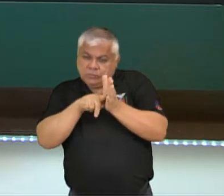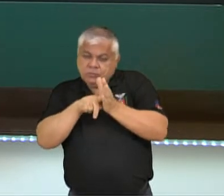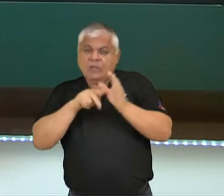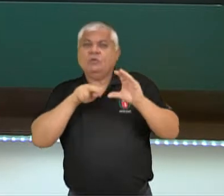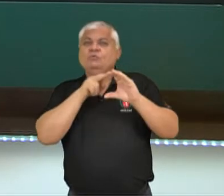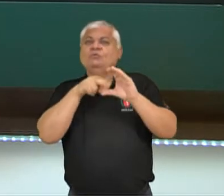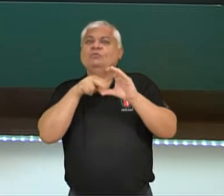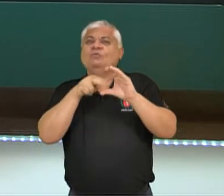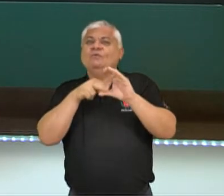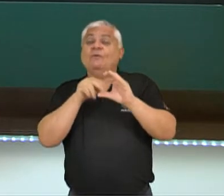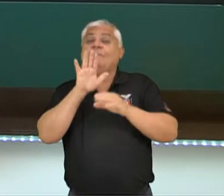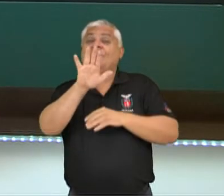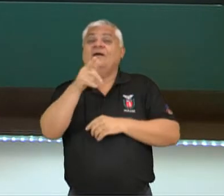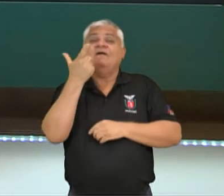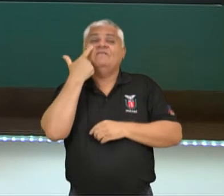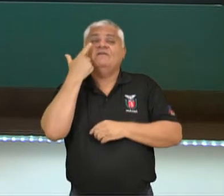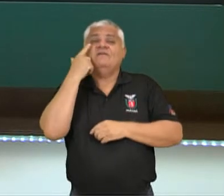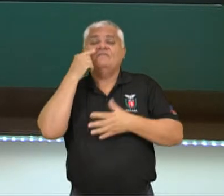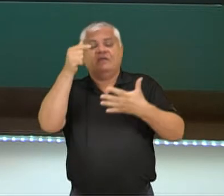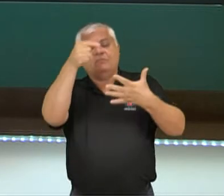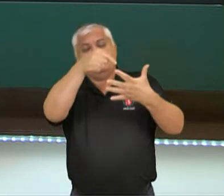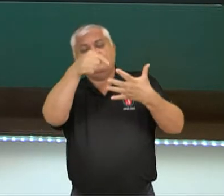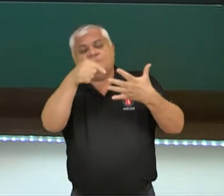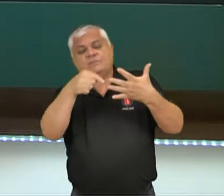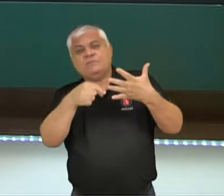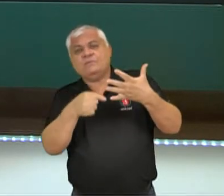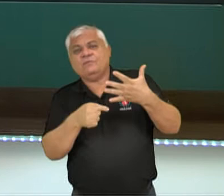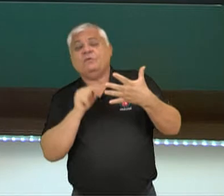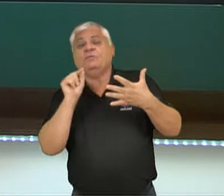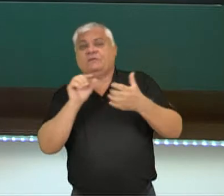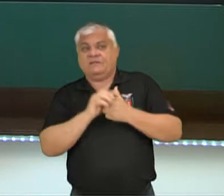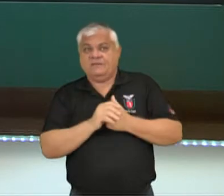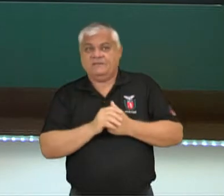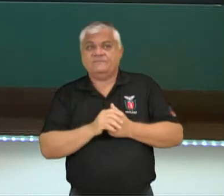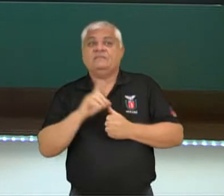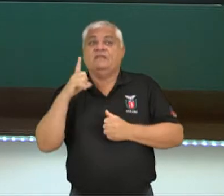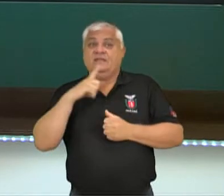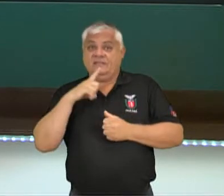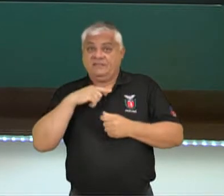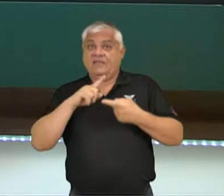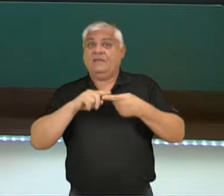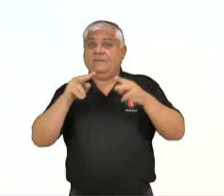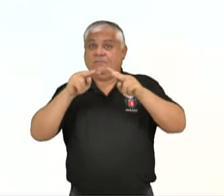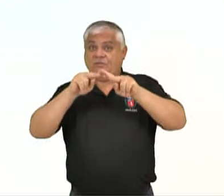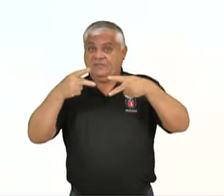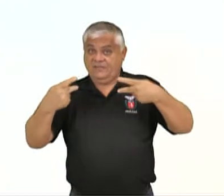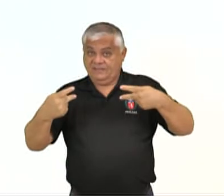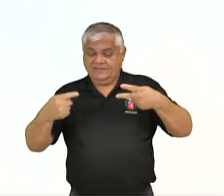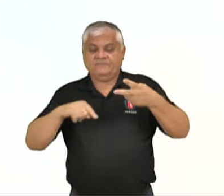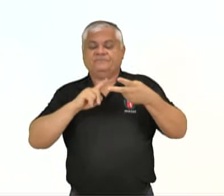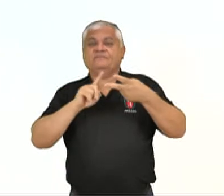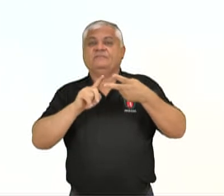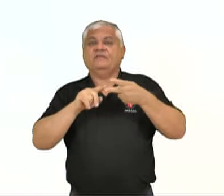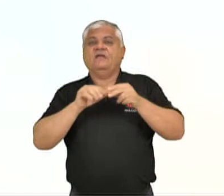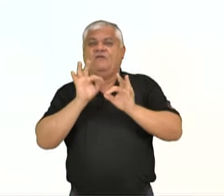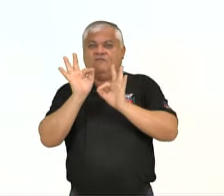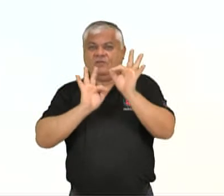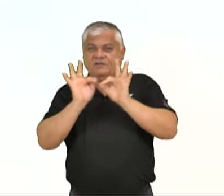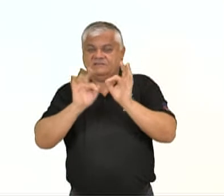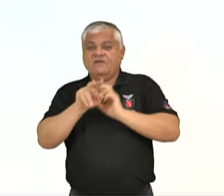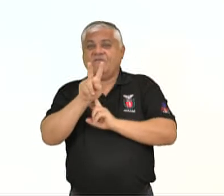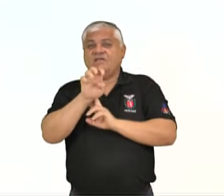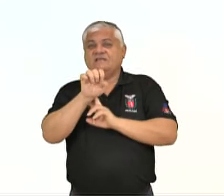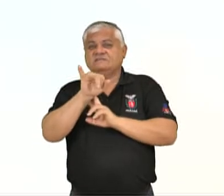que agora a gente vai ver a função das outras, que envolve síntese de proteínas e lipídios, formação de